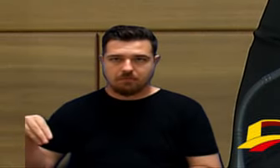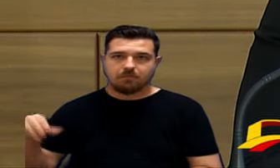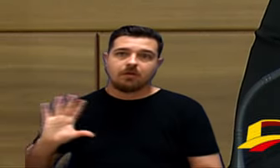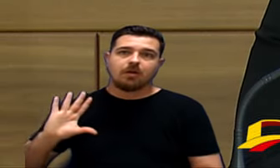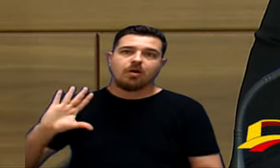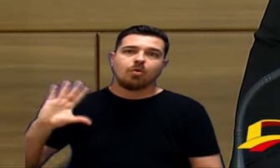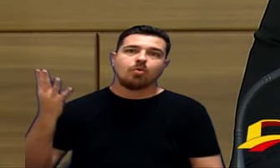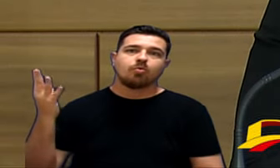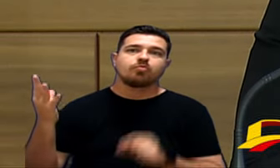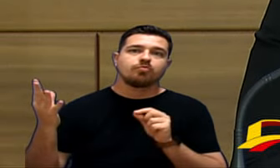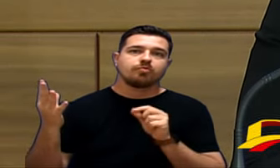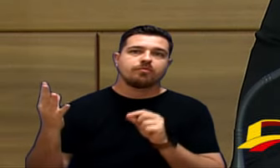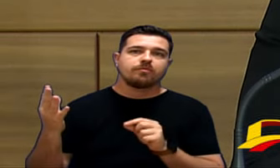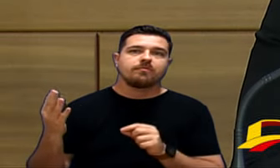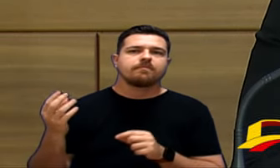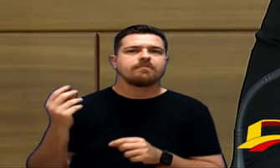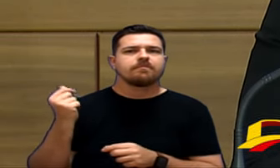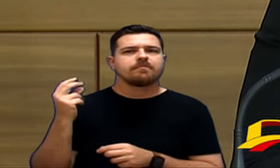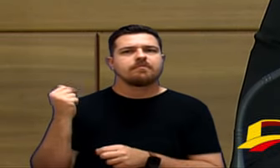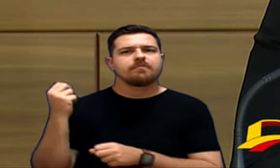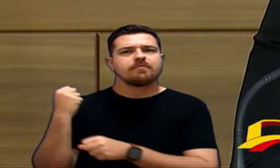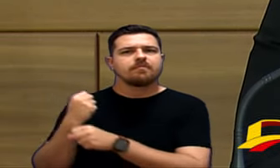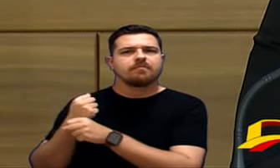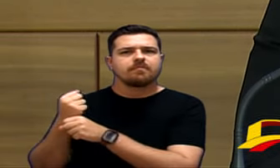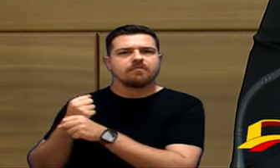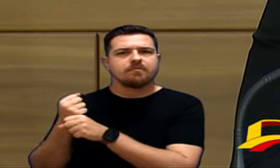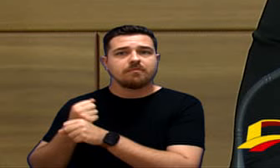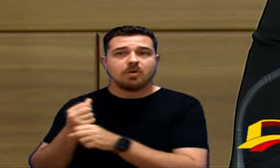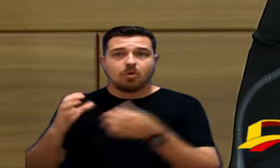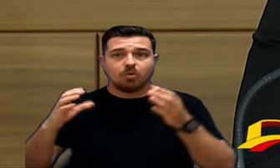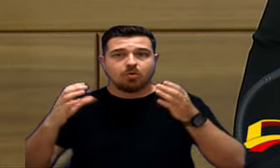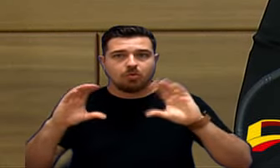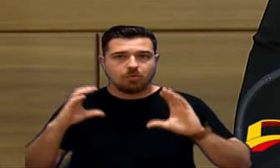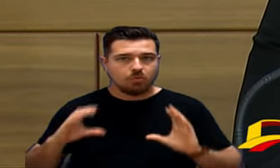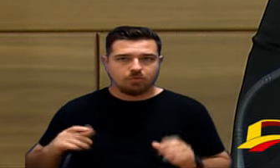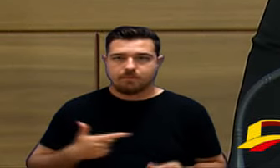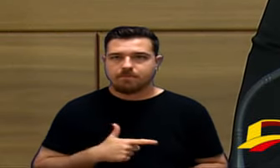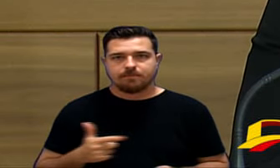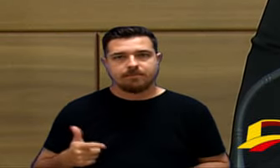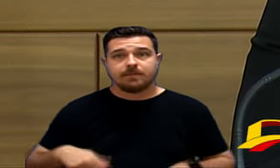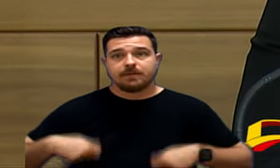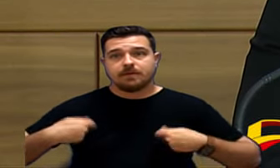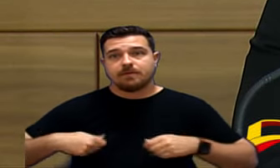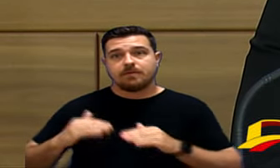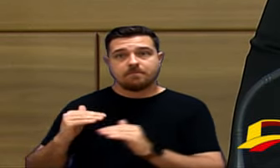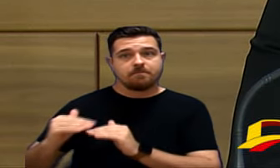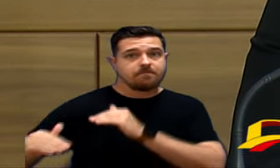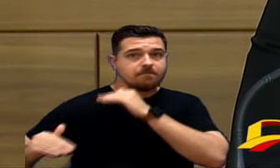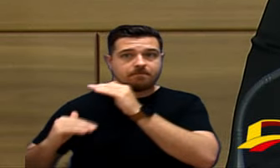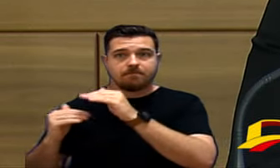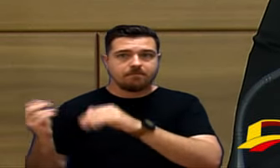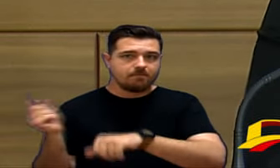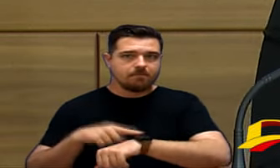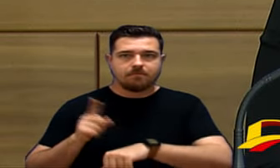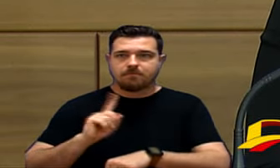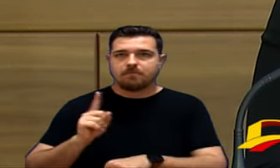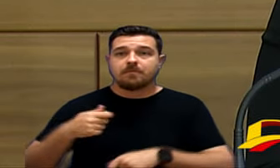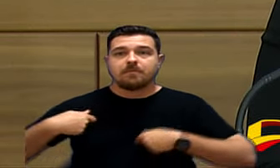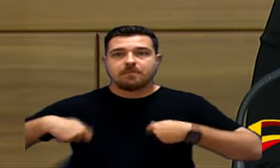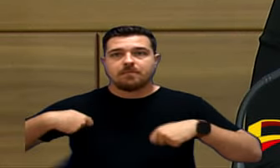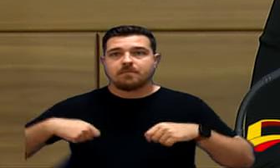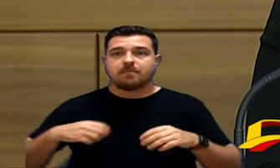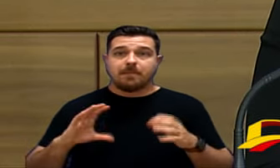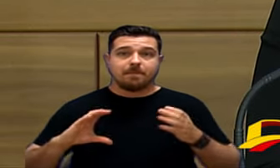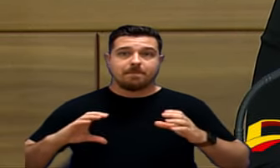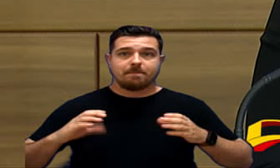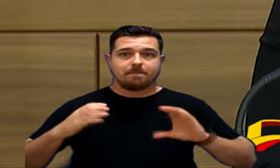a guarda civil de Sorocaba ela ficou muitos anos sem o concurso interno não dá para se fazer uma promoção automática por quê simplesmente porque a